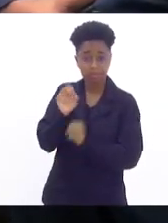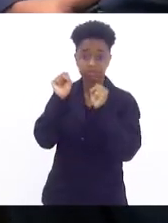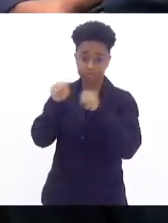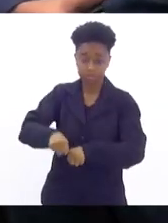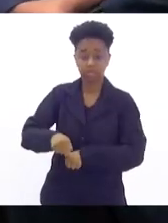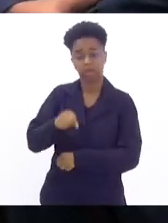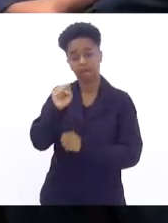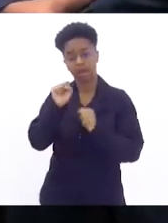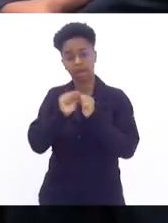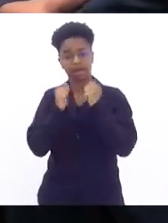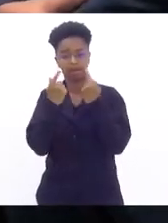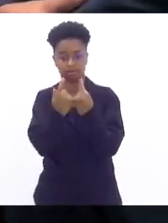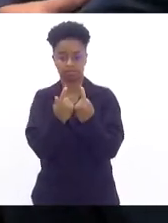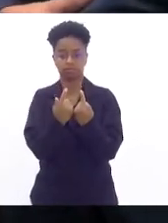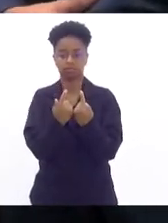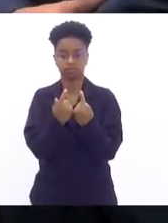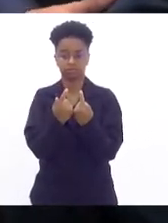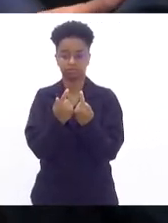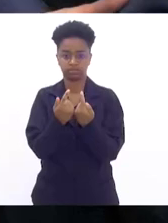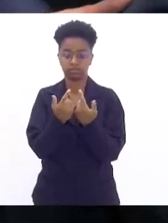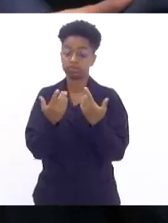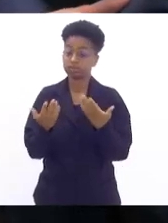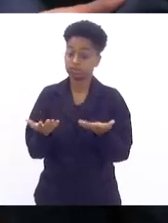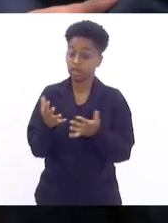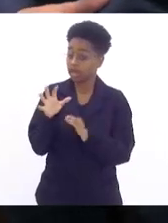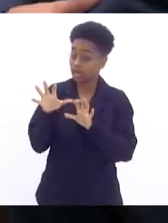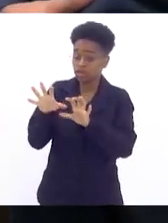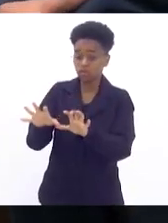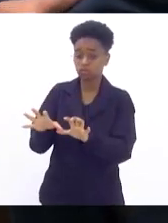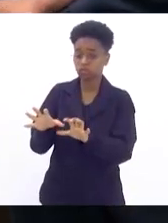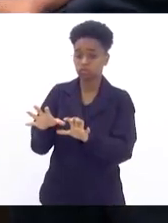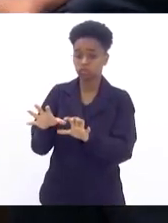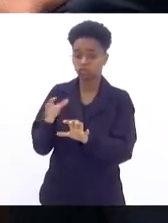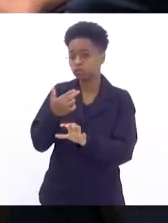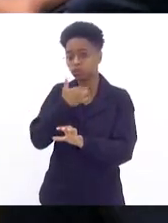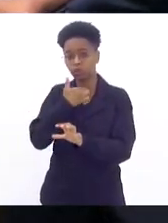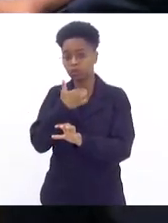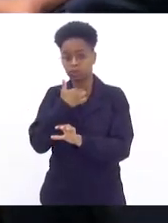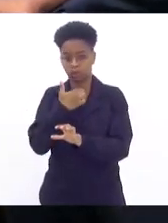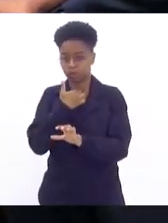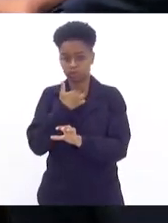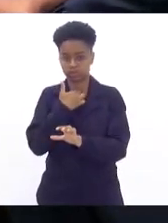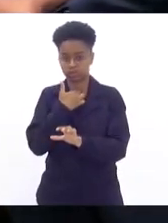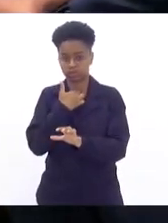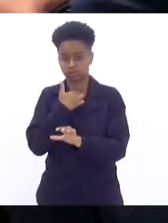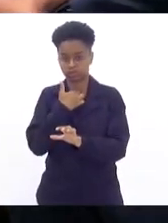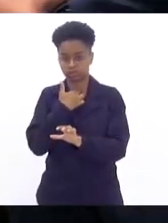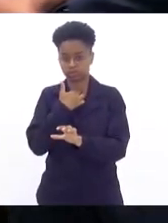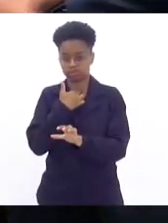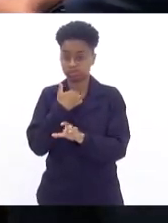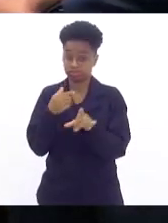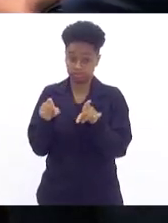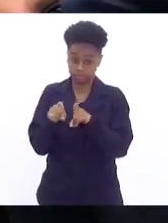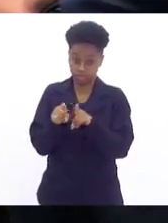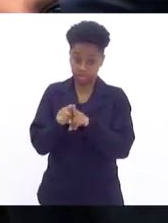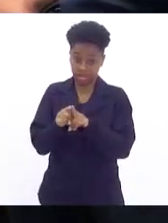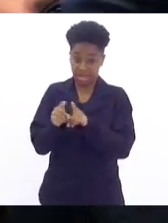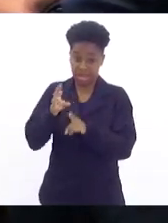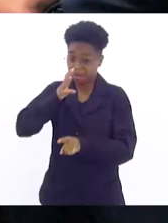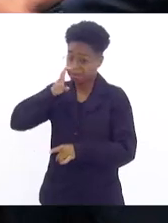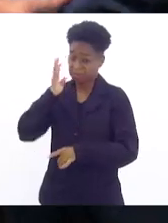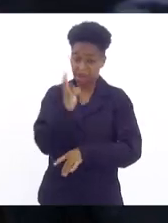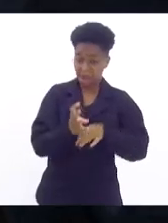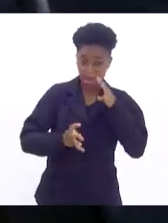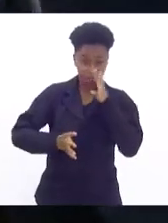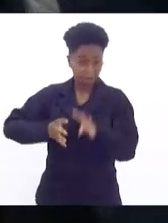a Assembleia Legislativa isso não pode servir inclusive de ataques